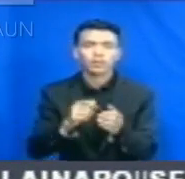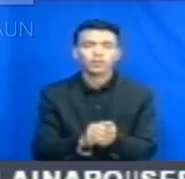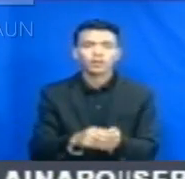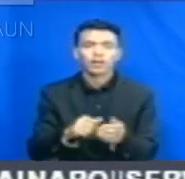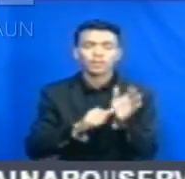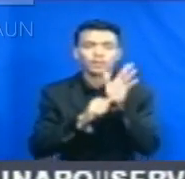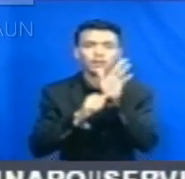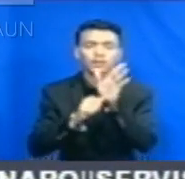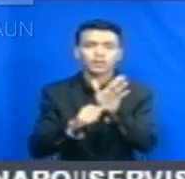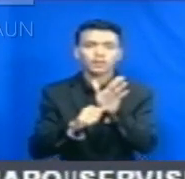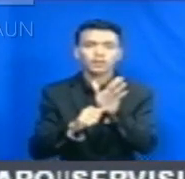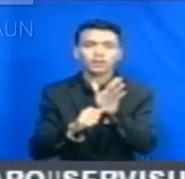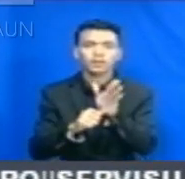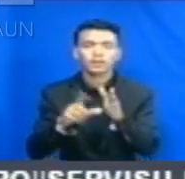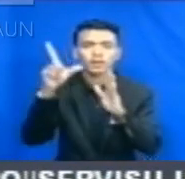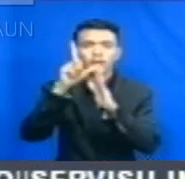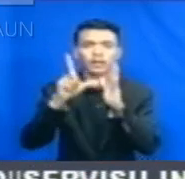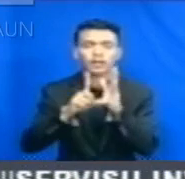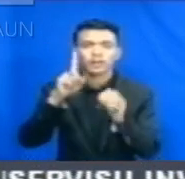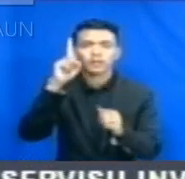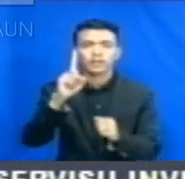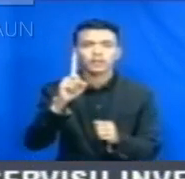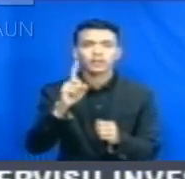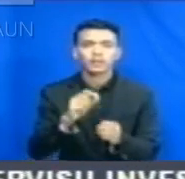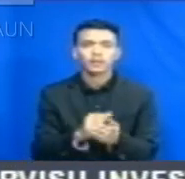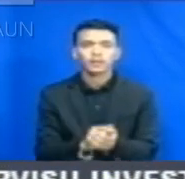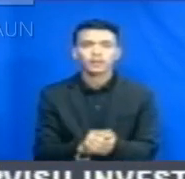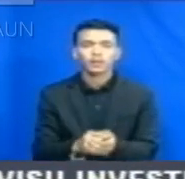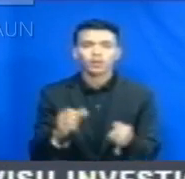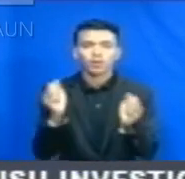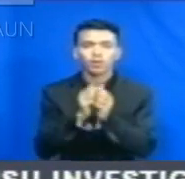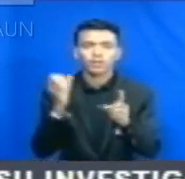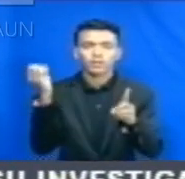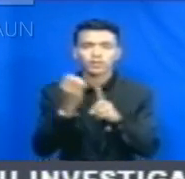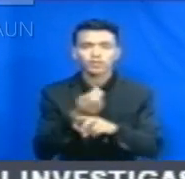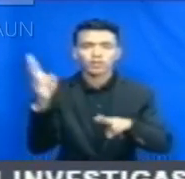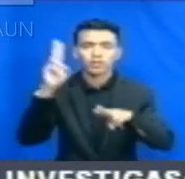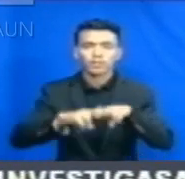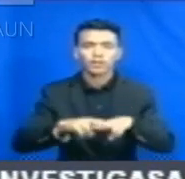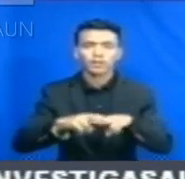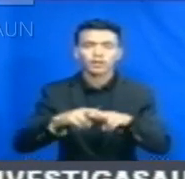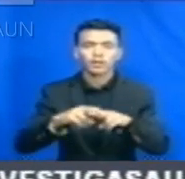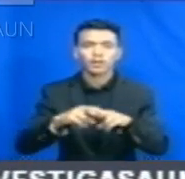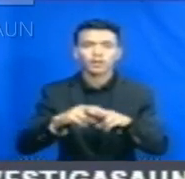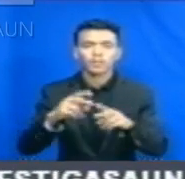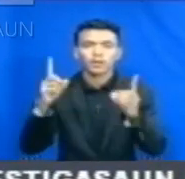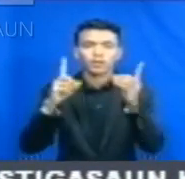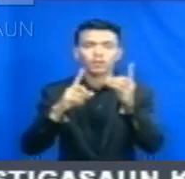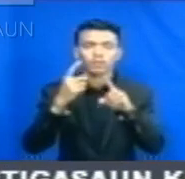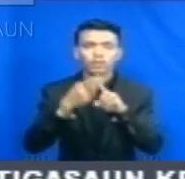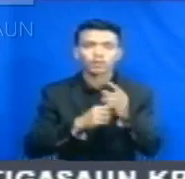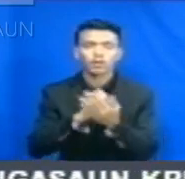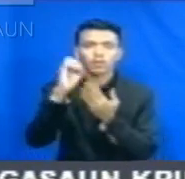apresenta decreto leída. Nebe mag meu objetivo é tu hanaruk vigência pa to ia fulan